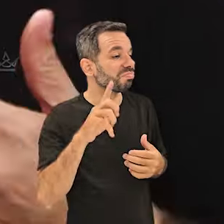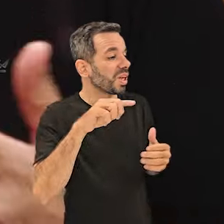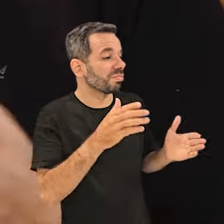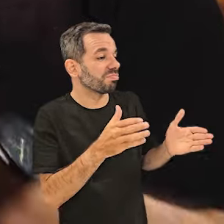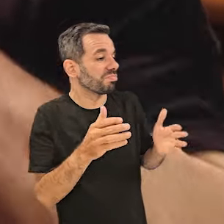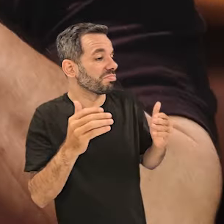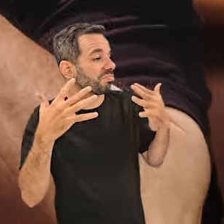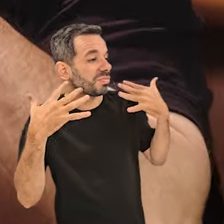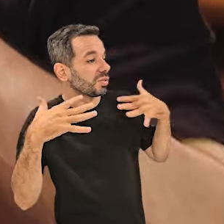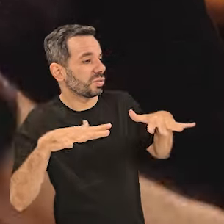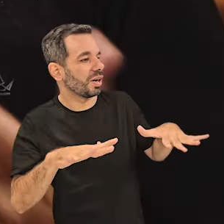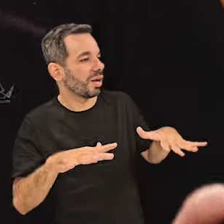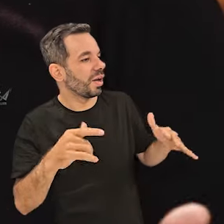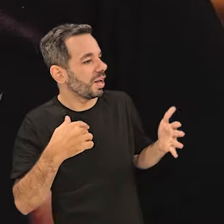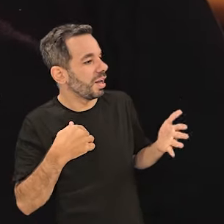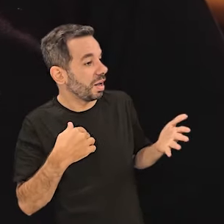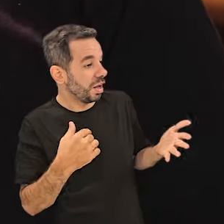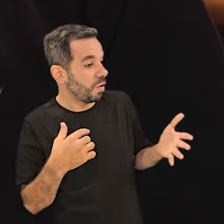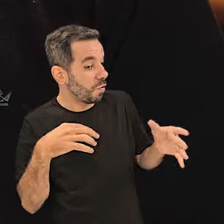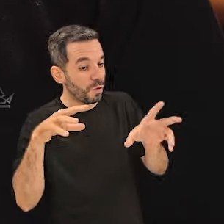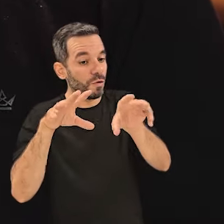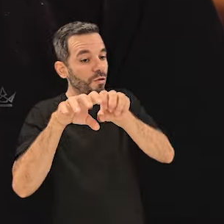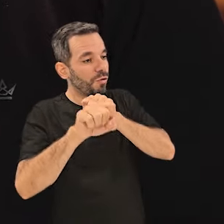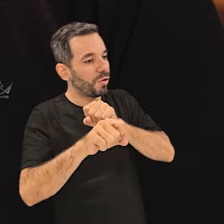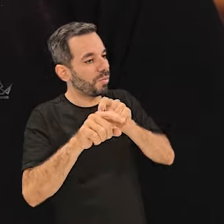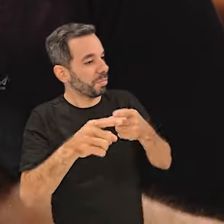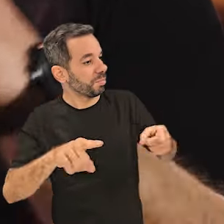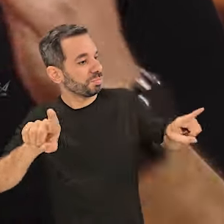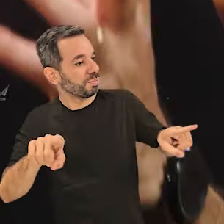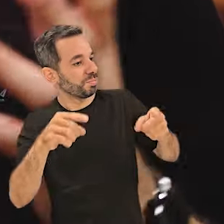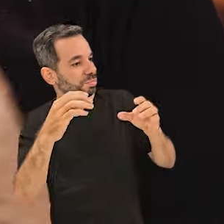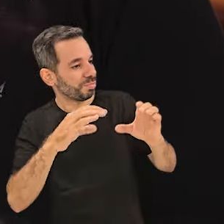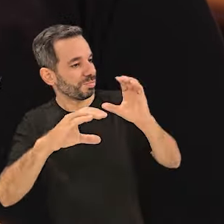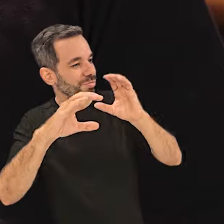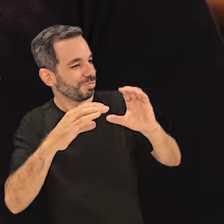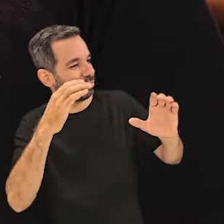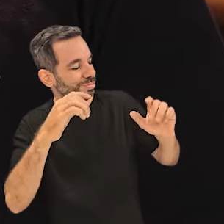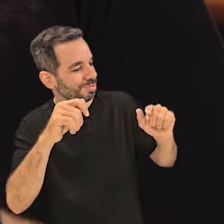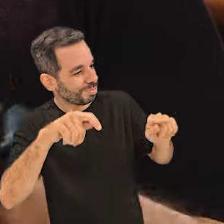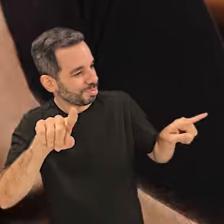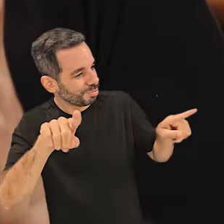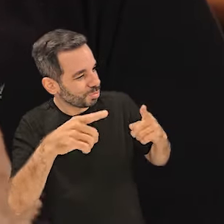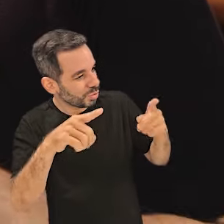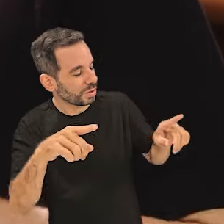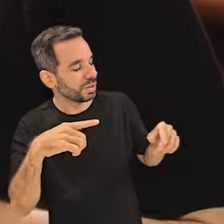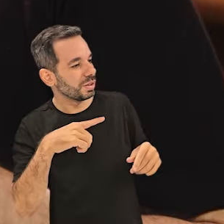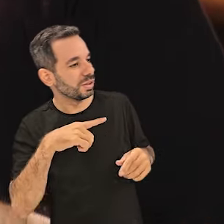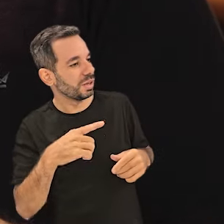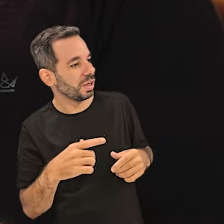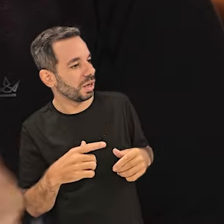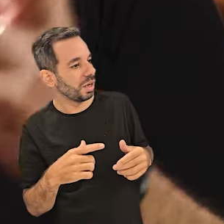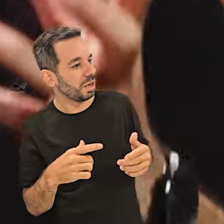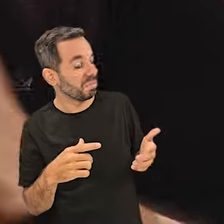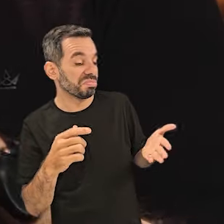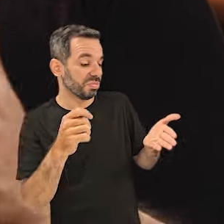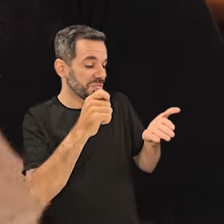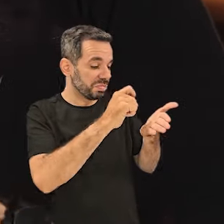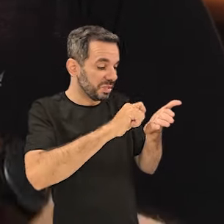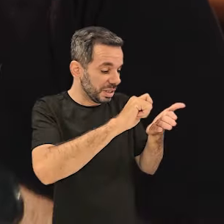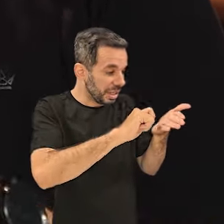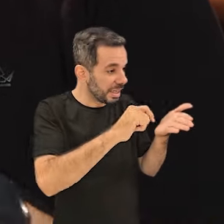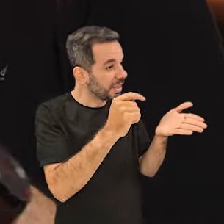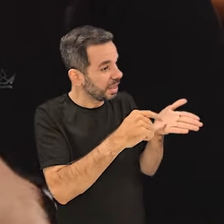com a letra, né? Eu sou músico de formação, em composições, né? Músicas letradas, músicas